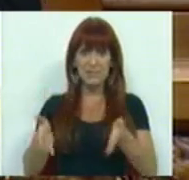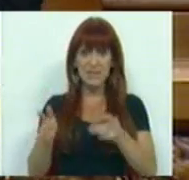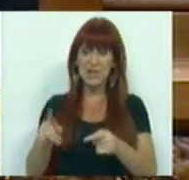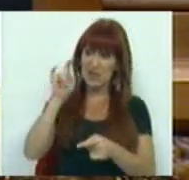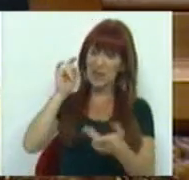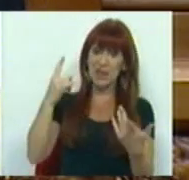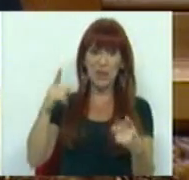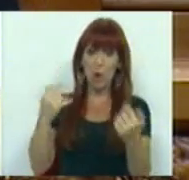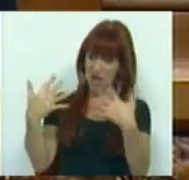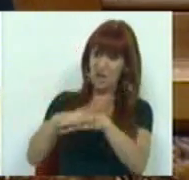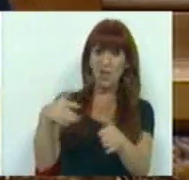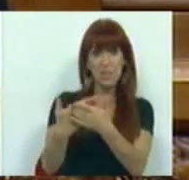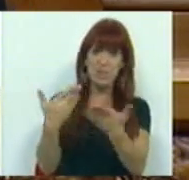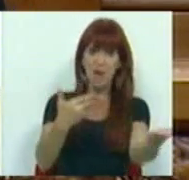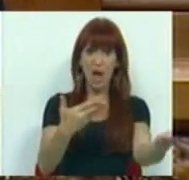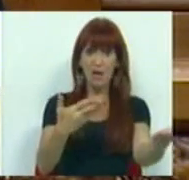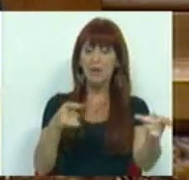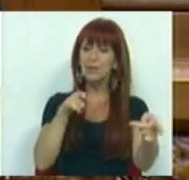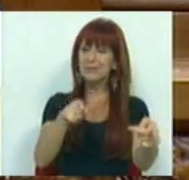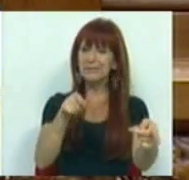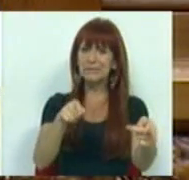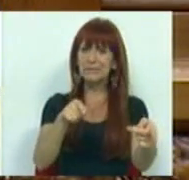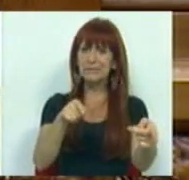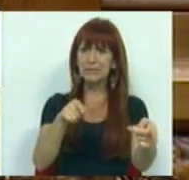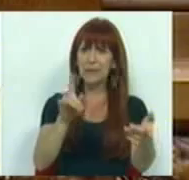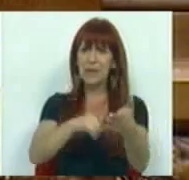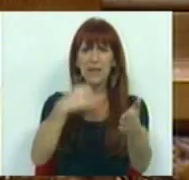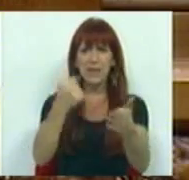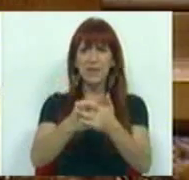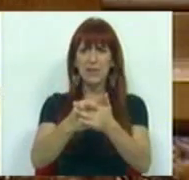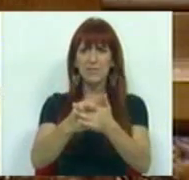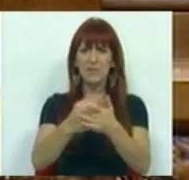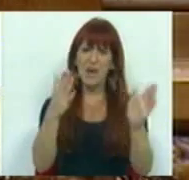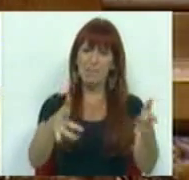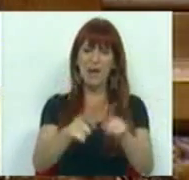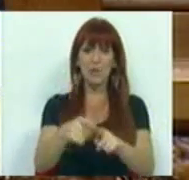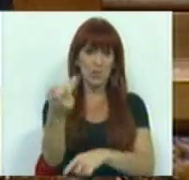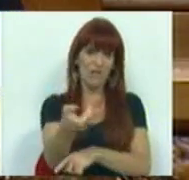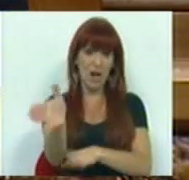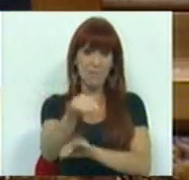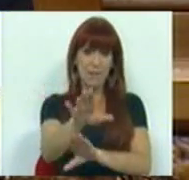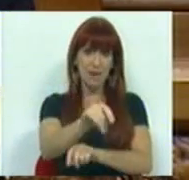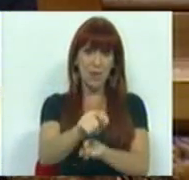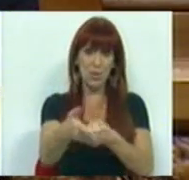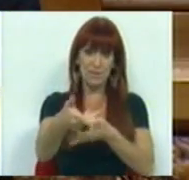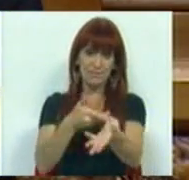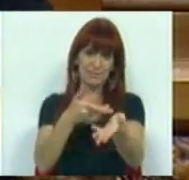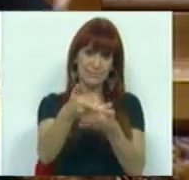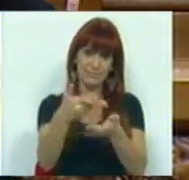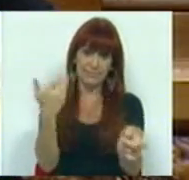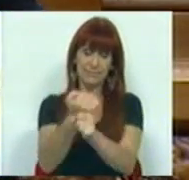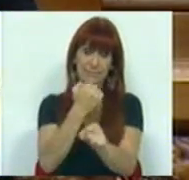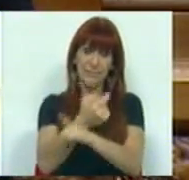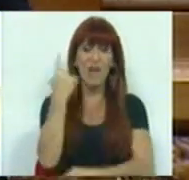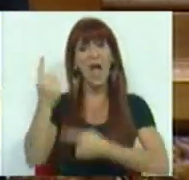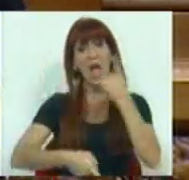para ser integrado, sendo que este é sempre a parte mais fragilizada nas relações laborais